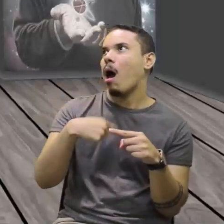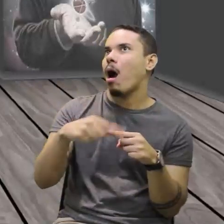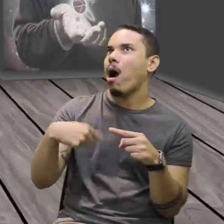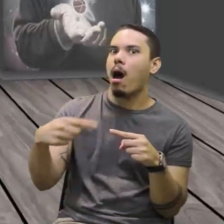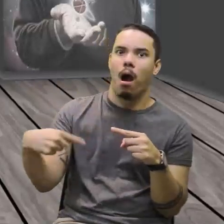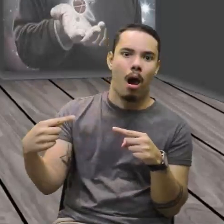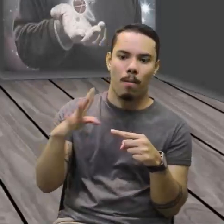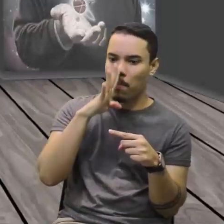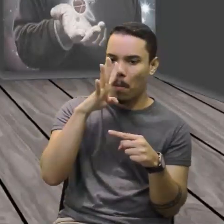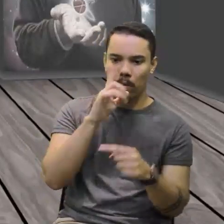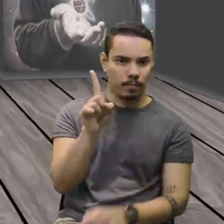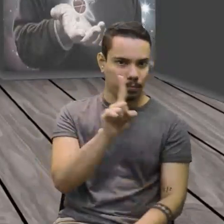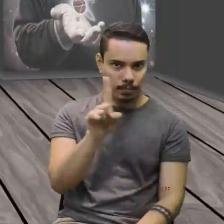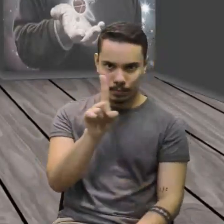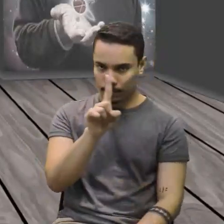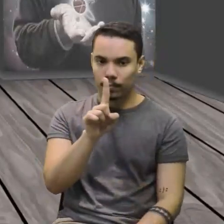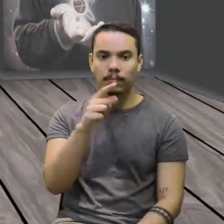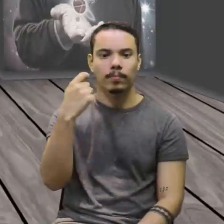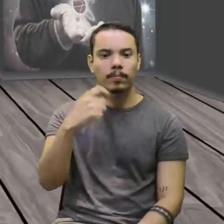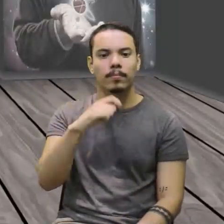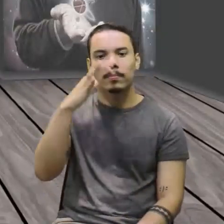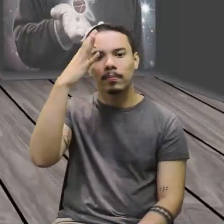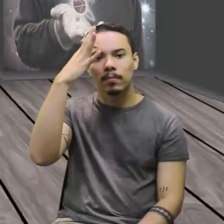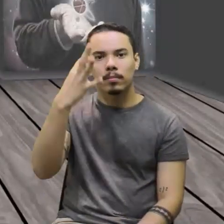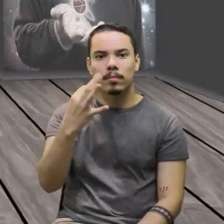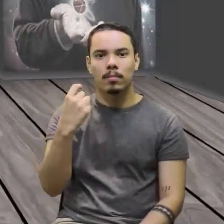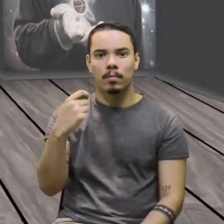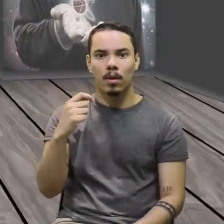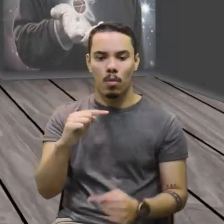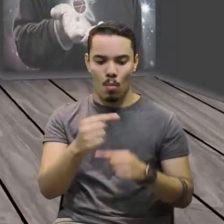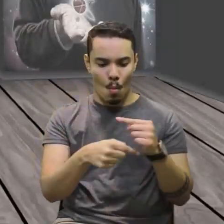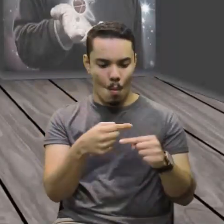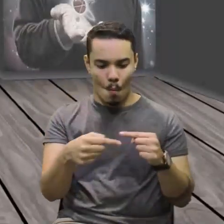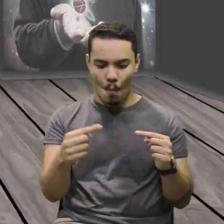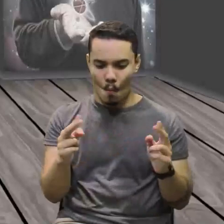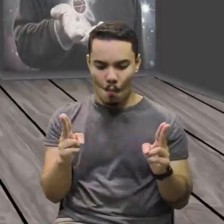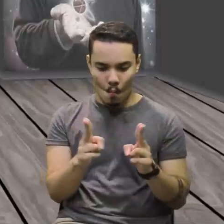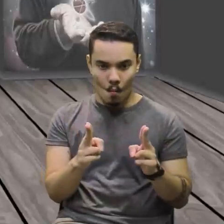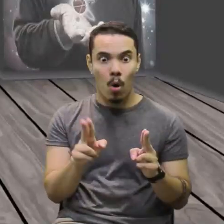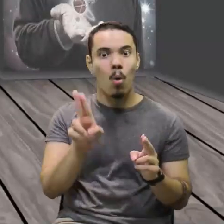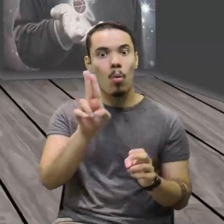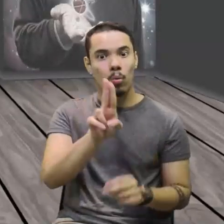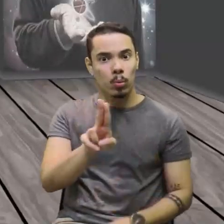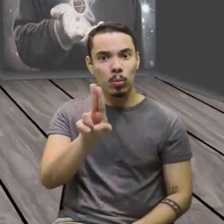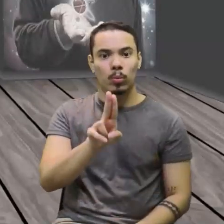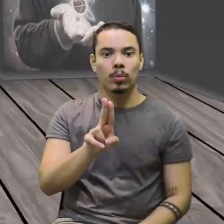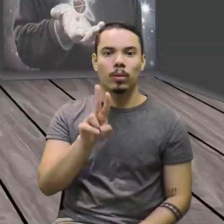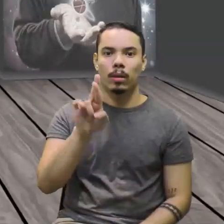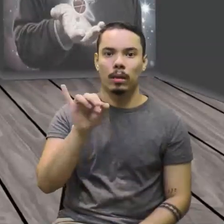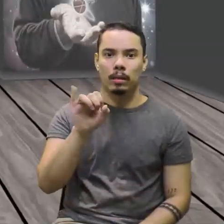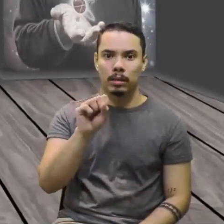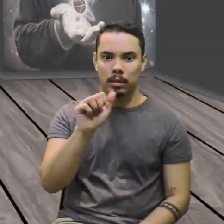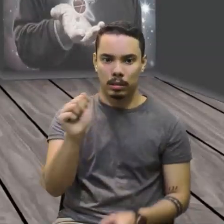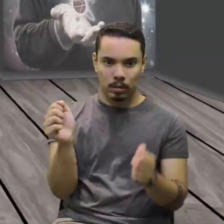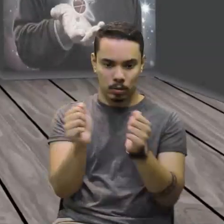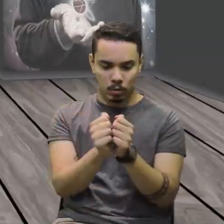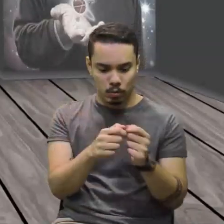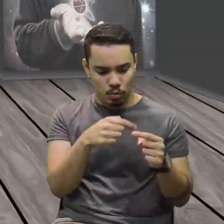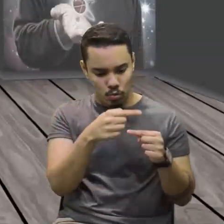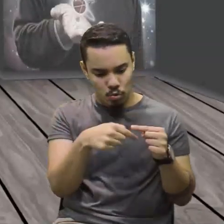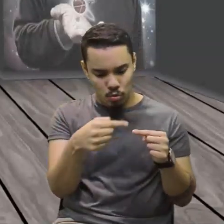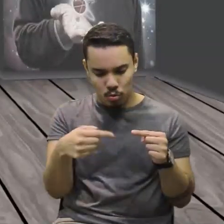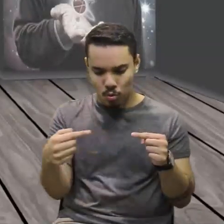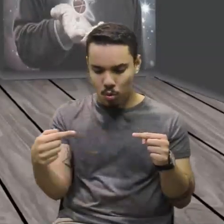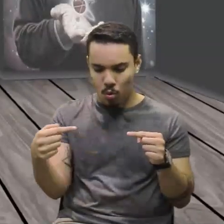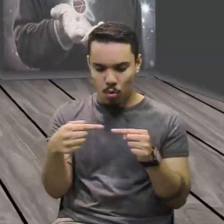todinho assim, não. Você precisa, esse fio tem que estar isolado. Hoje utiliza uma resina. Ele é banhado numa resina e quando o fio